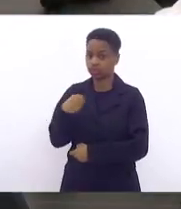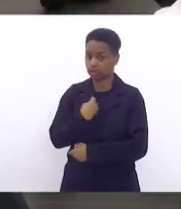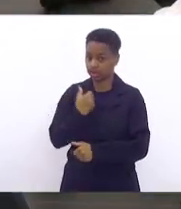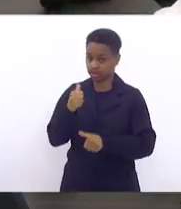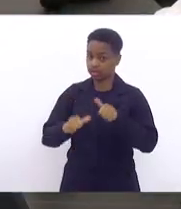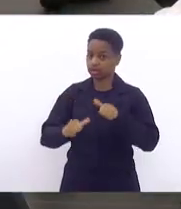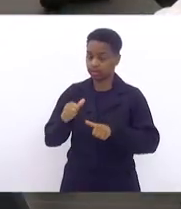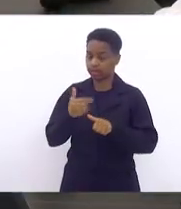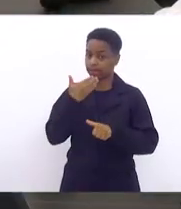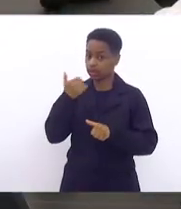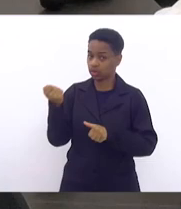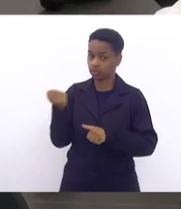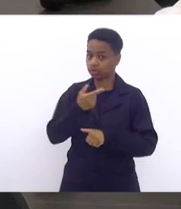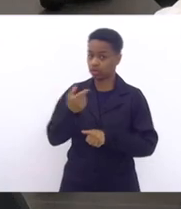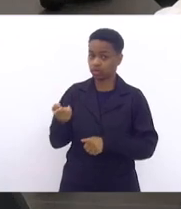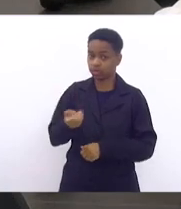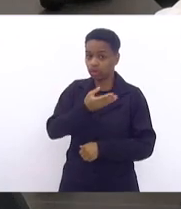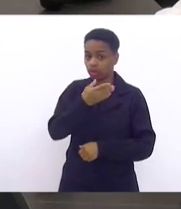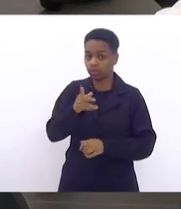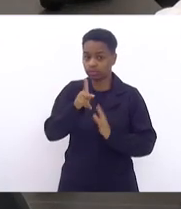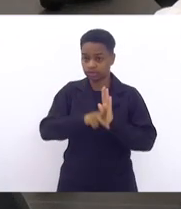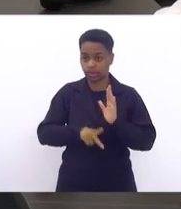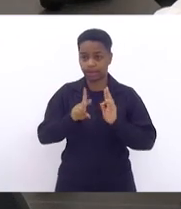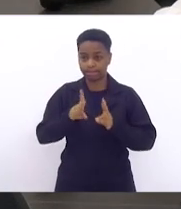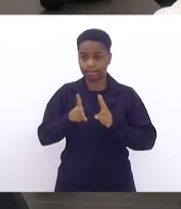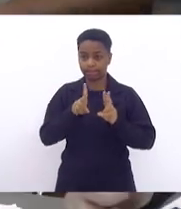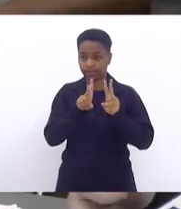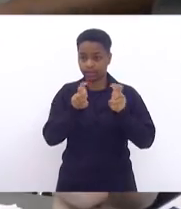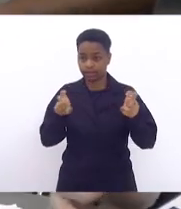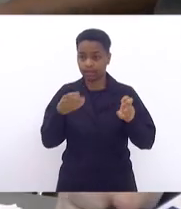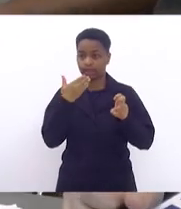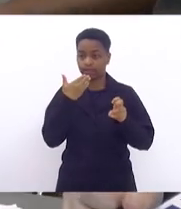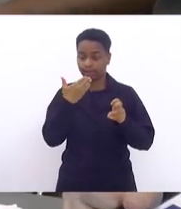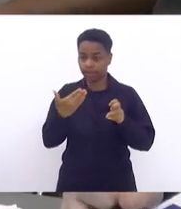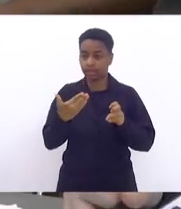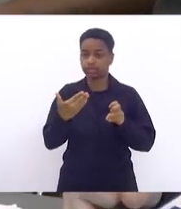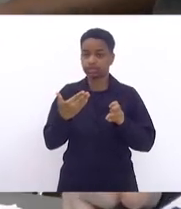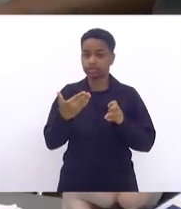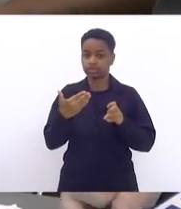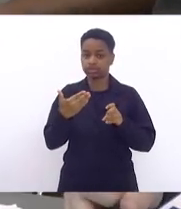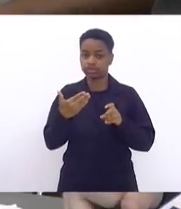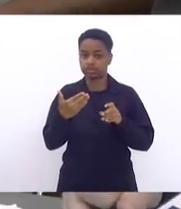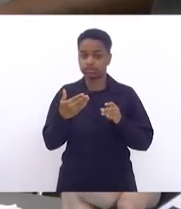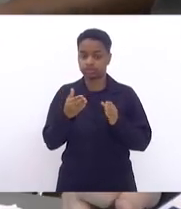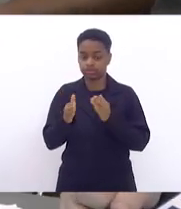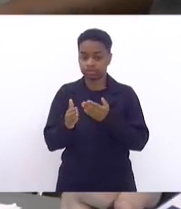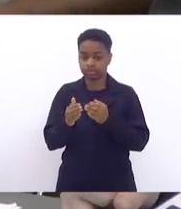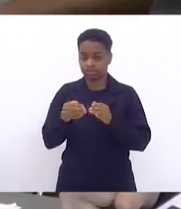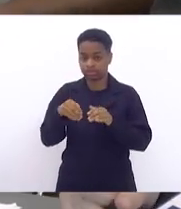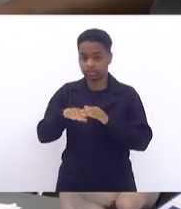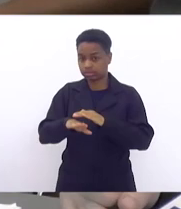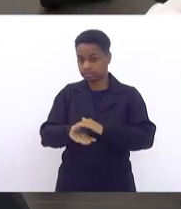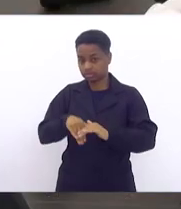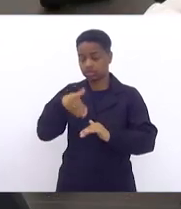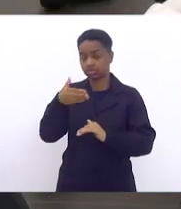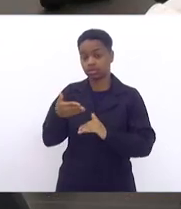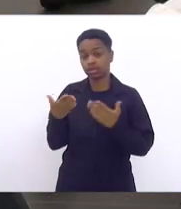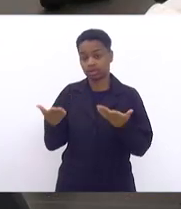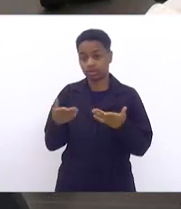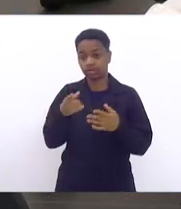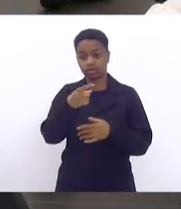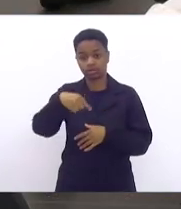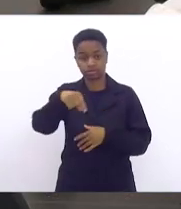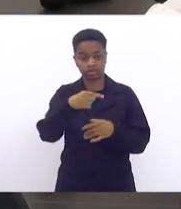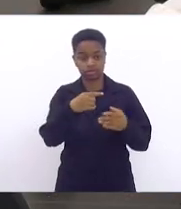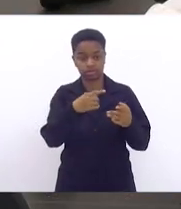que apresentar um projeto novo com o mesmo teor. Perfeito. Pede o desarquivamento. Bem observado pelo deputado Serafim. De acordo, deputado Carlinhos, BLH, deputado